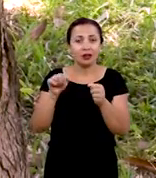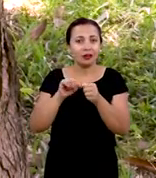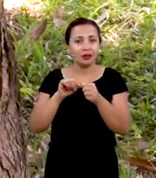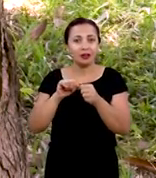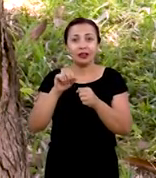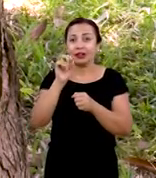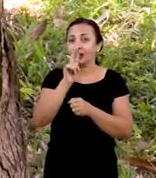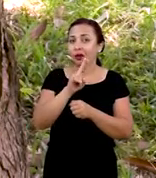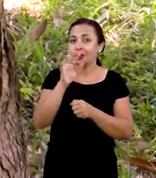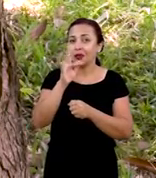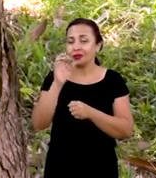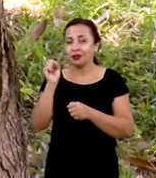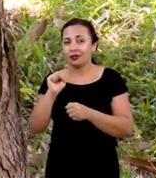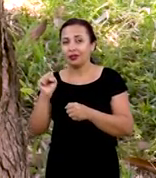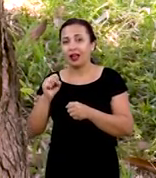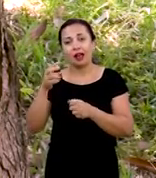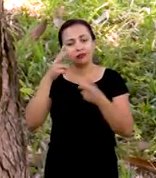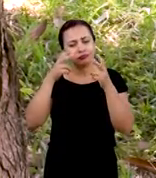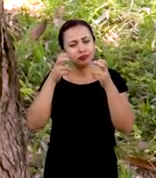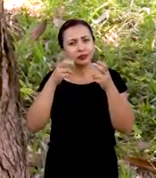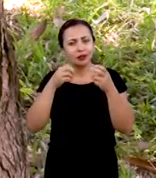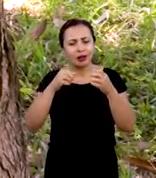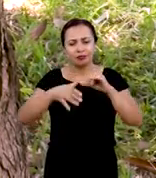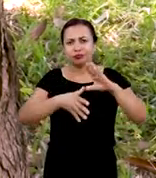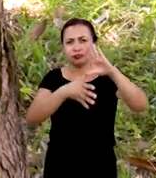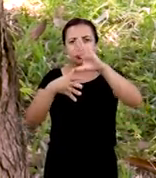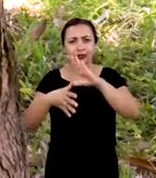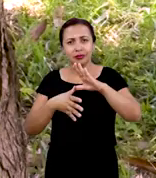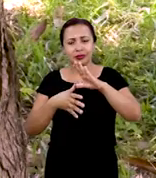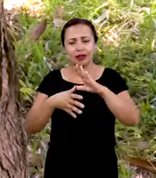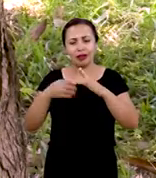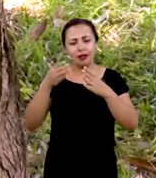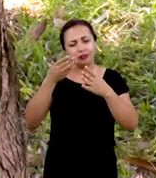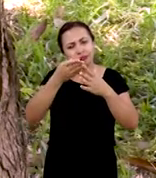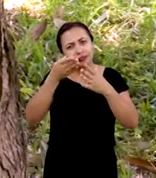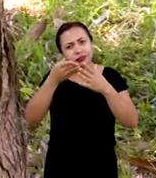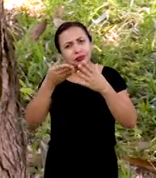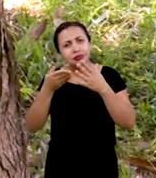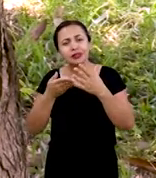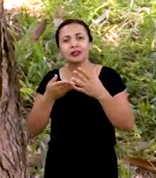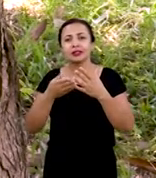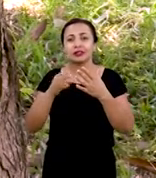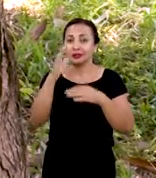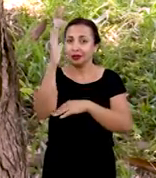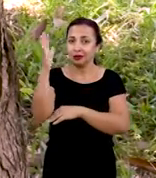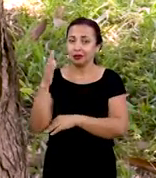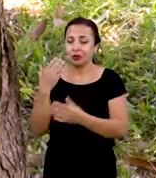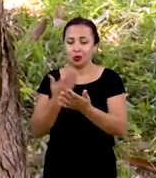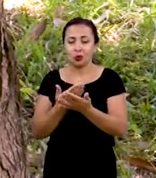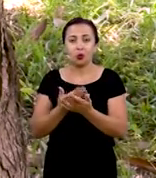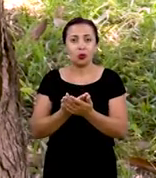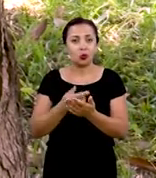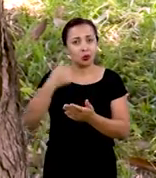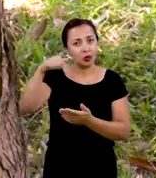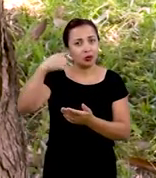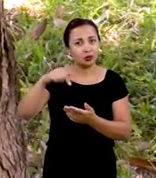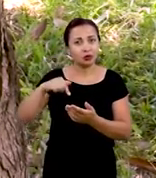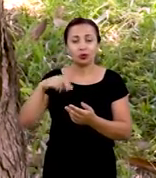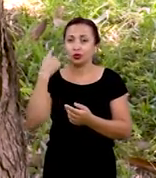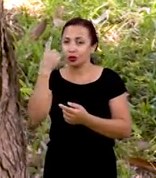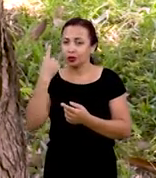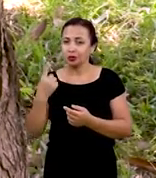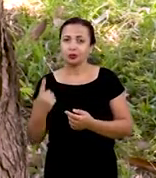na Universidade Estadual de Feira de Santana que prevêem o mapeamento, a classificação das plantas e o estudo dos componentes químicos